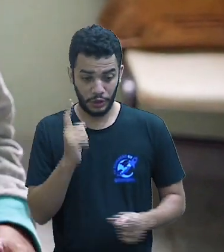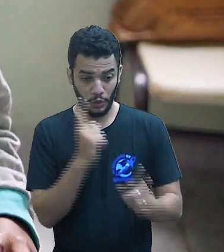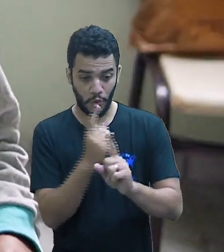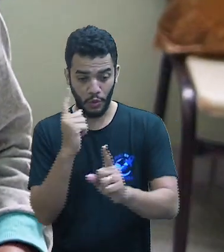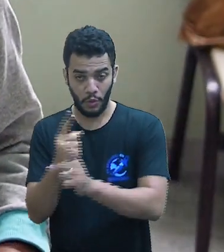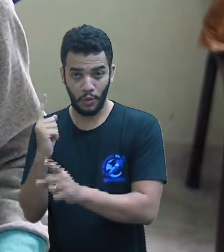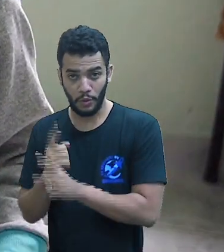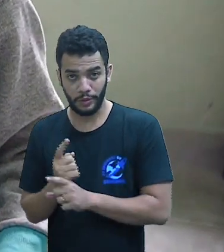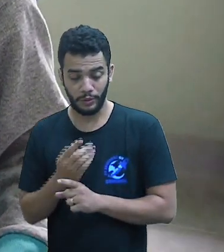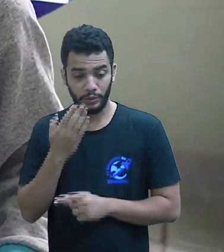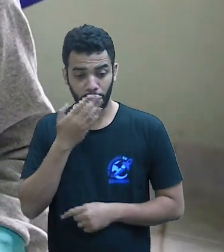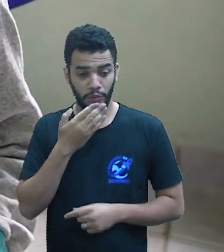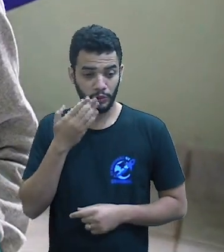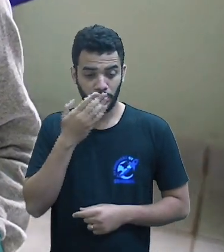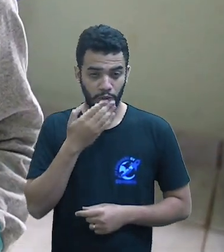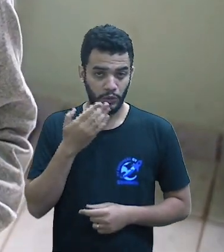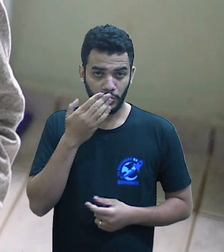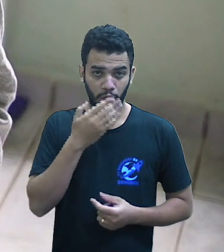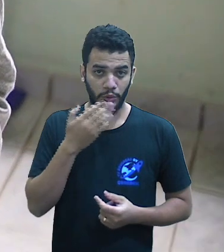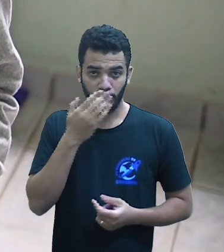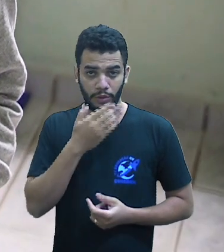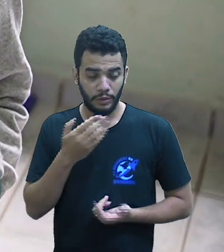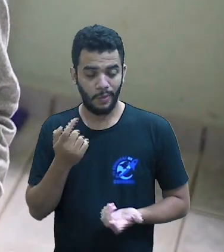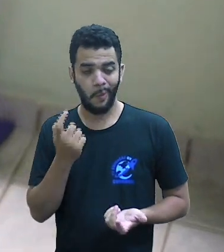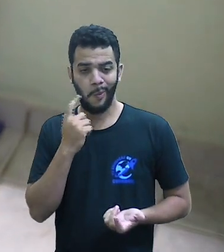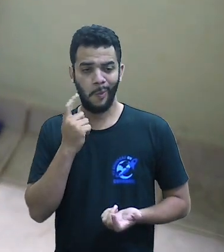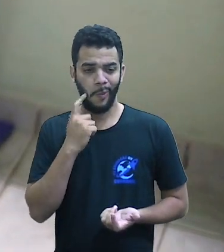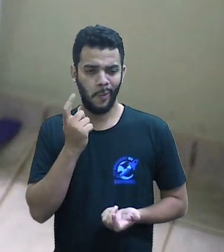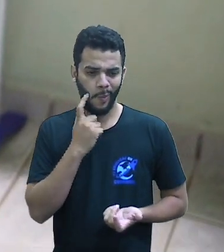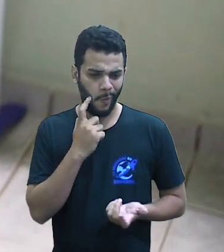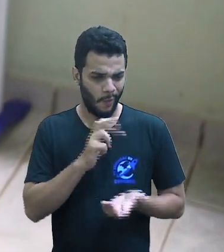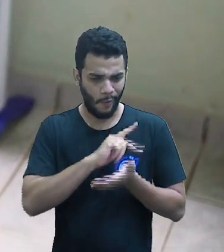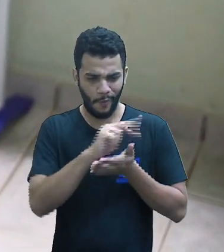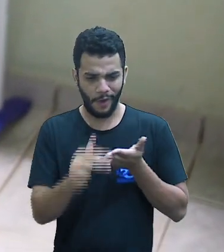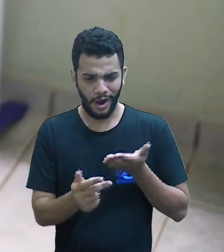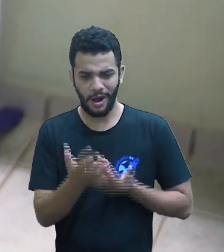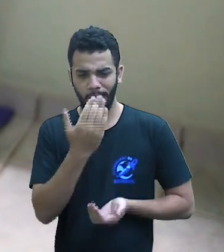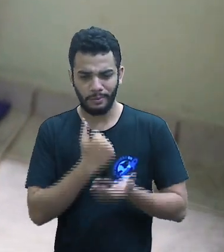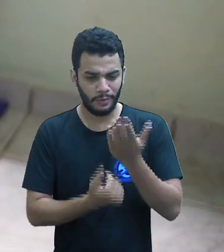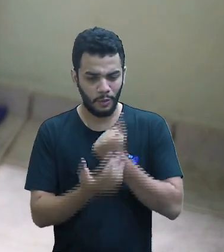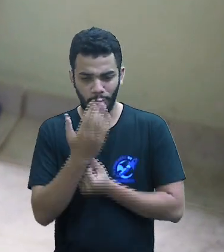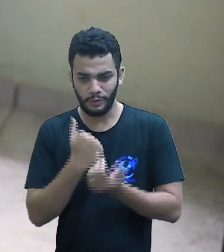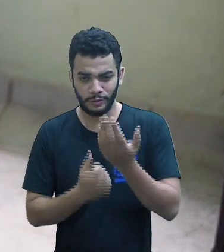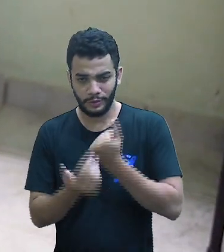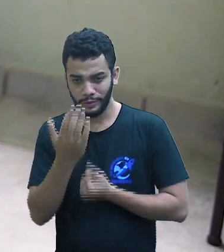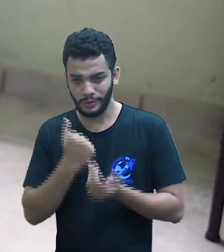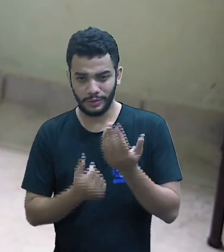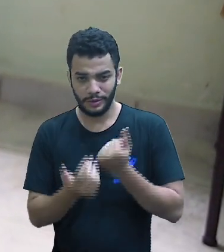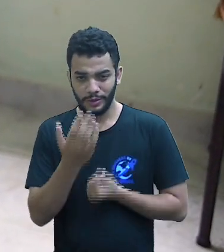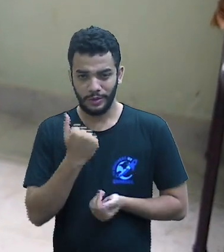bruxa deixou. E aí a bruxa trancou eles.